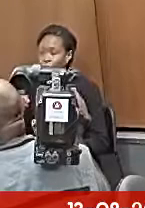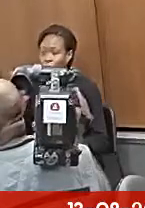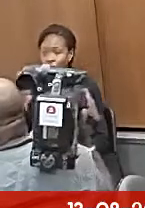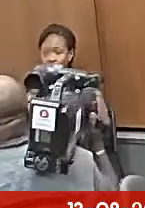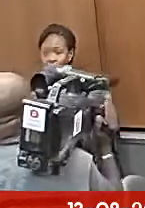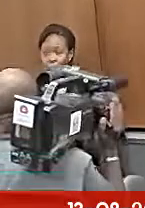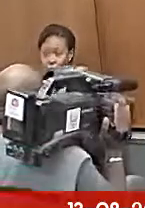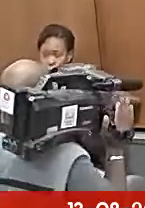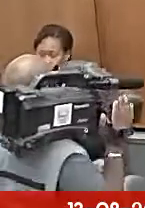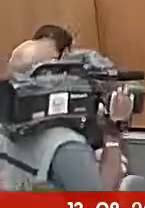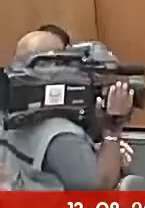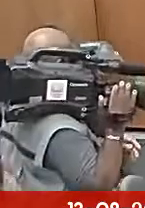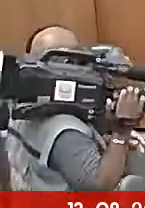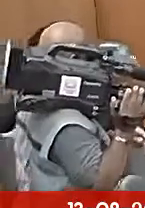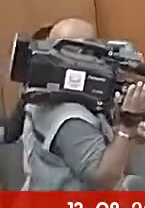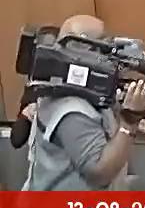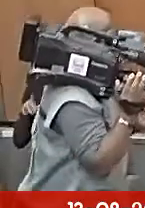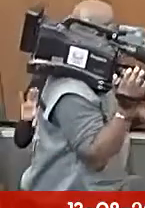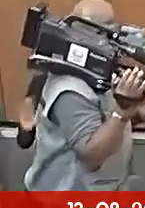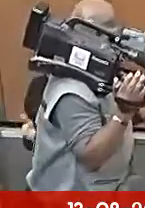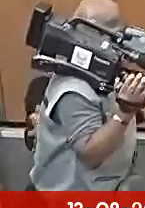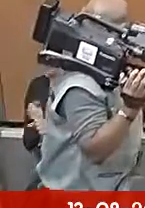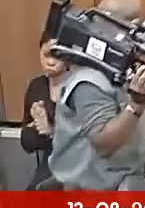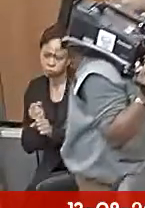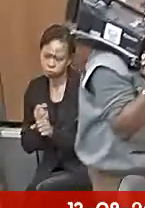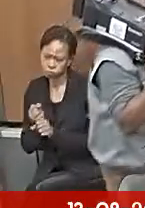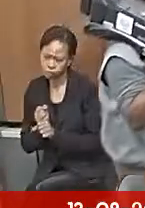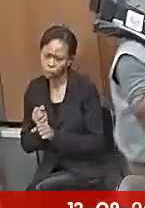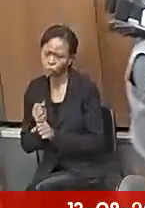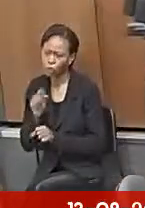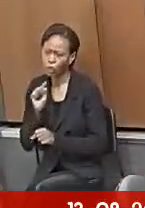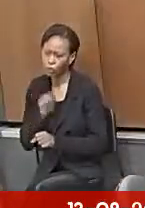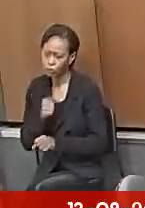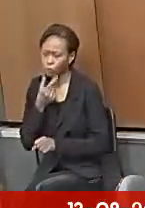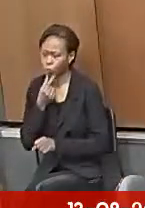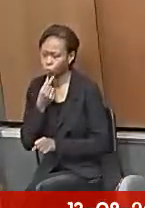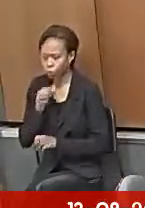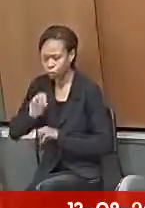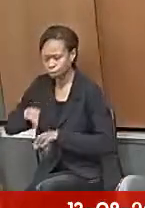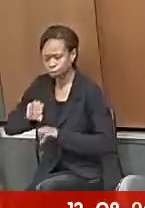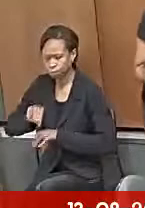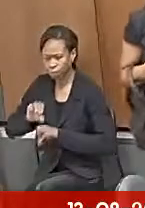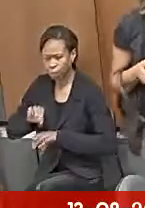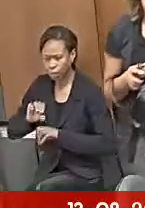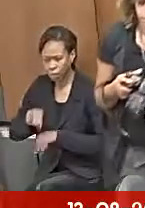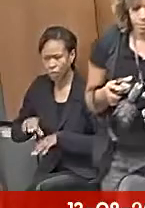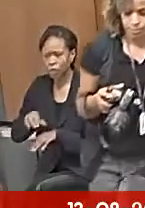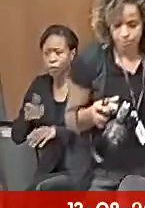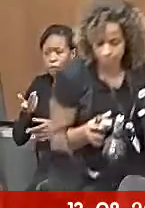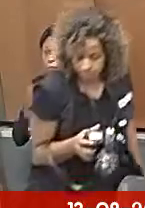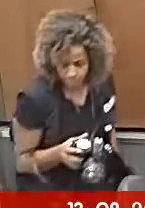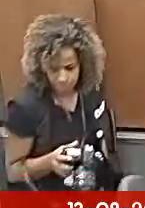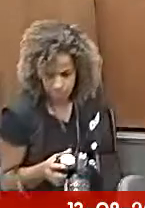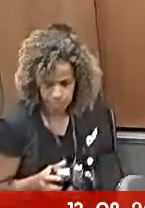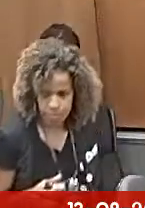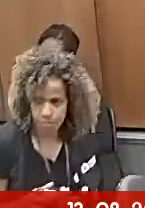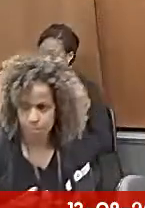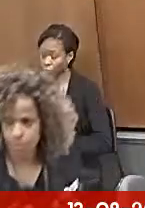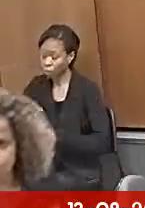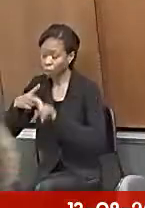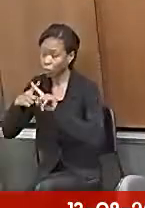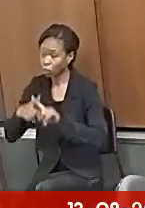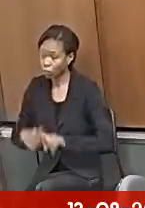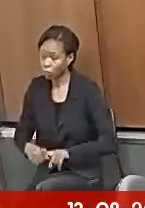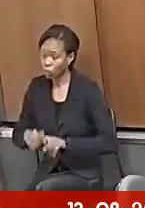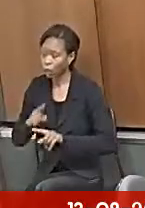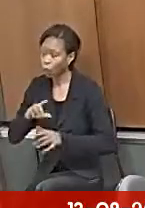organiza a a sua copa que é considerada torneio internacional de tênis em cadeira de